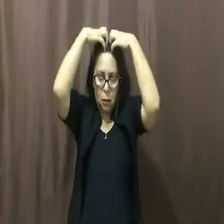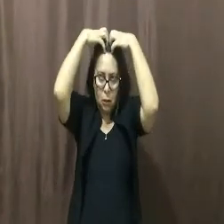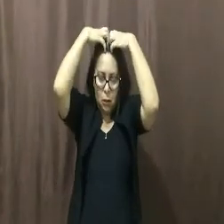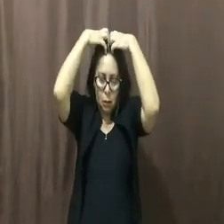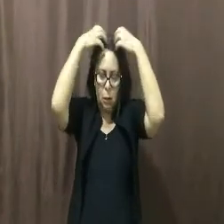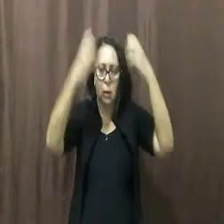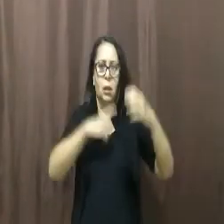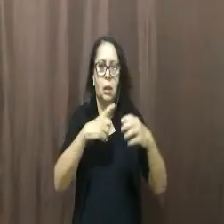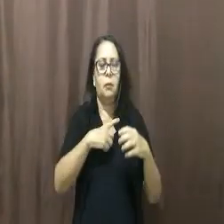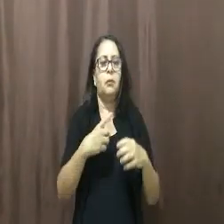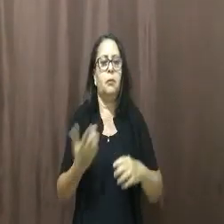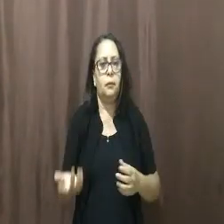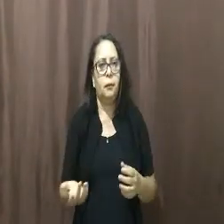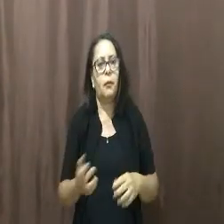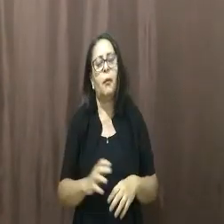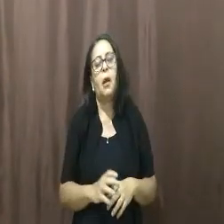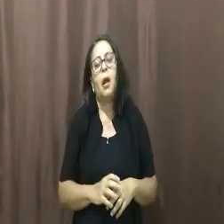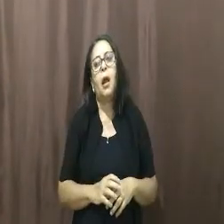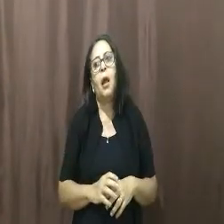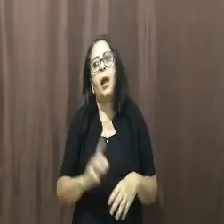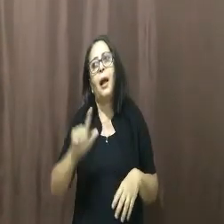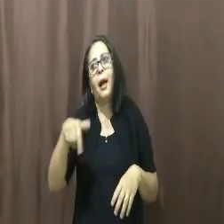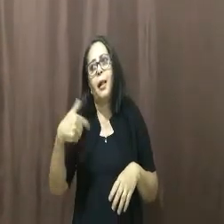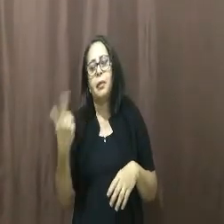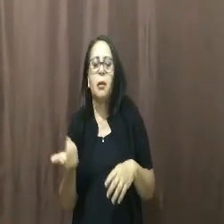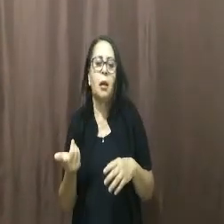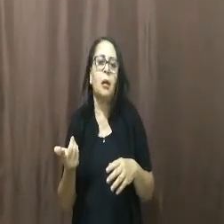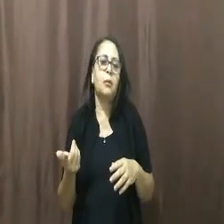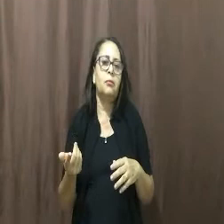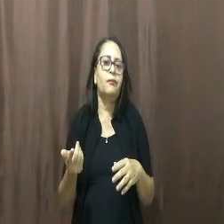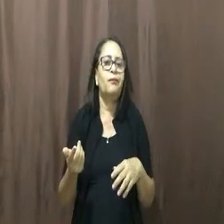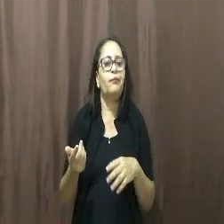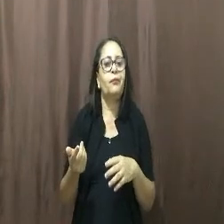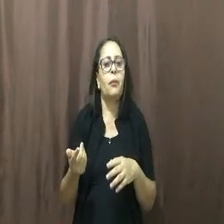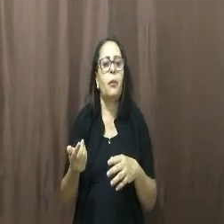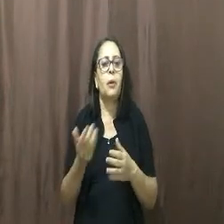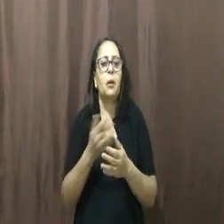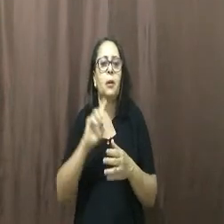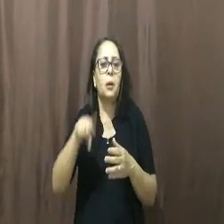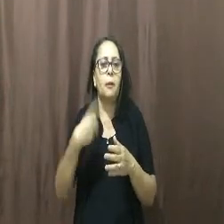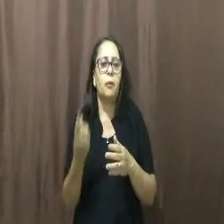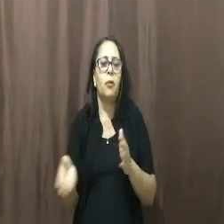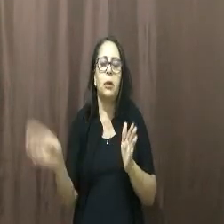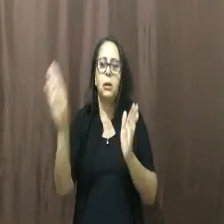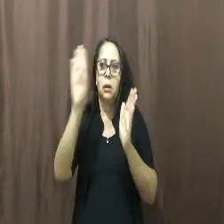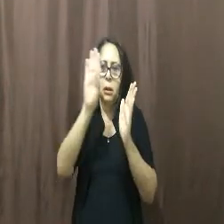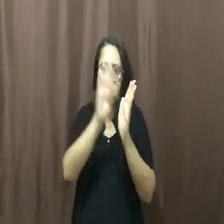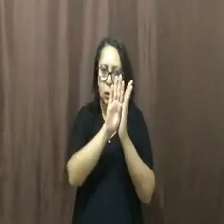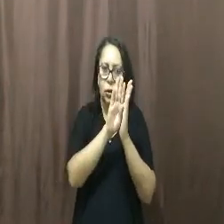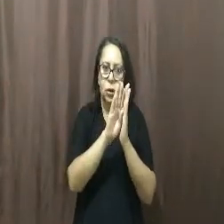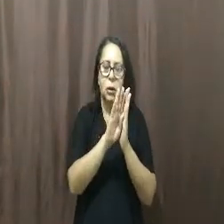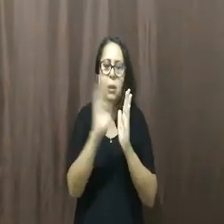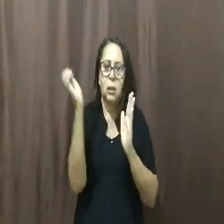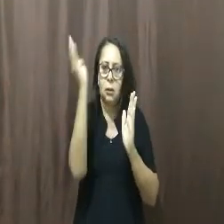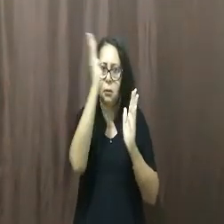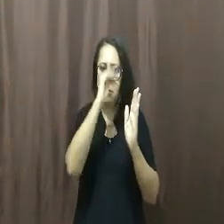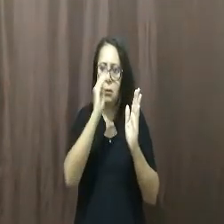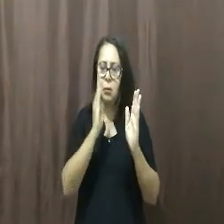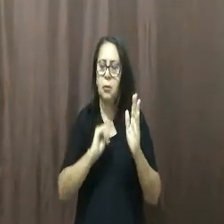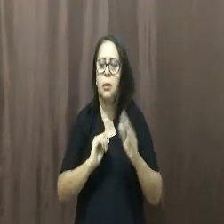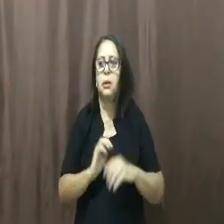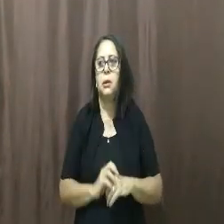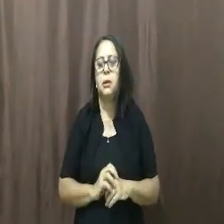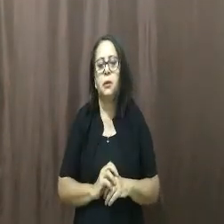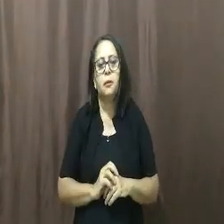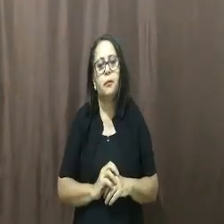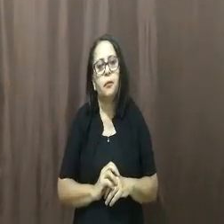teorias raciais até chegar nesse racismo aqui do Brasil. que vem mesmo já ser